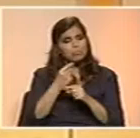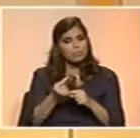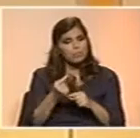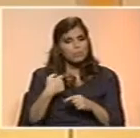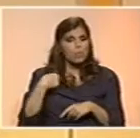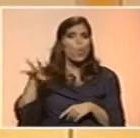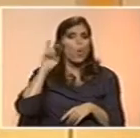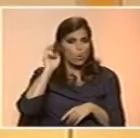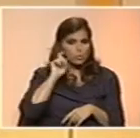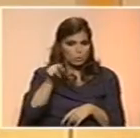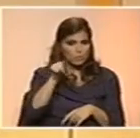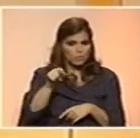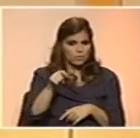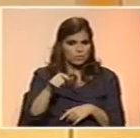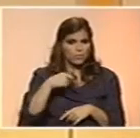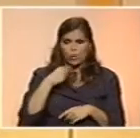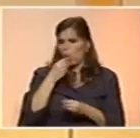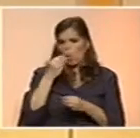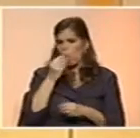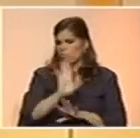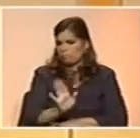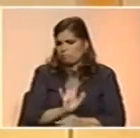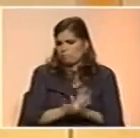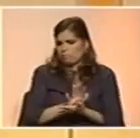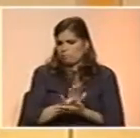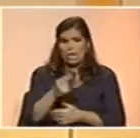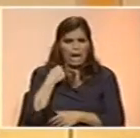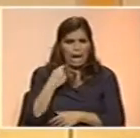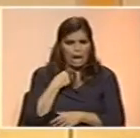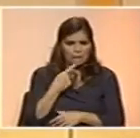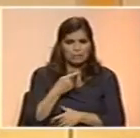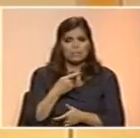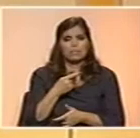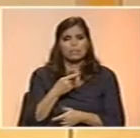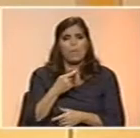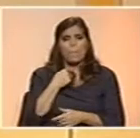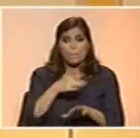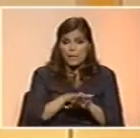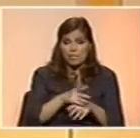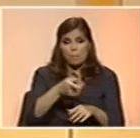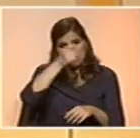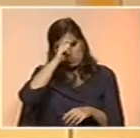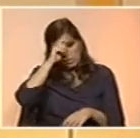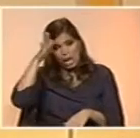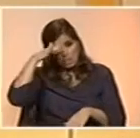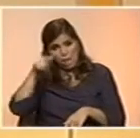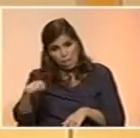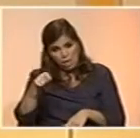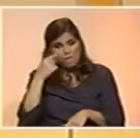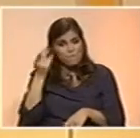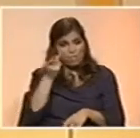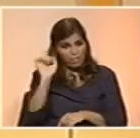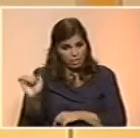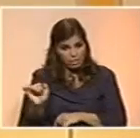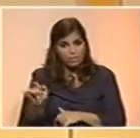ouço exatamente esse argumento, portanto, eu não faço ingestão de nenhum produto animal para respeitar o bem-estar animal, eu tenho refletido um